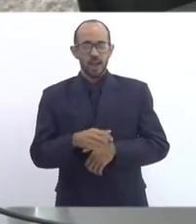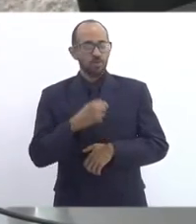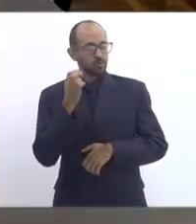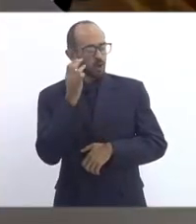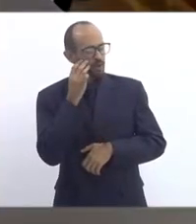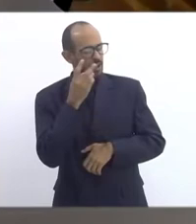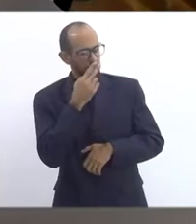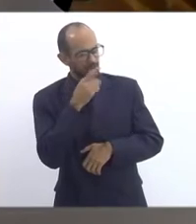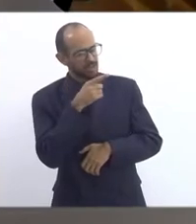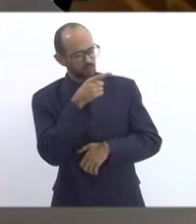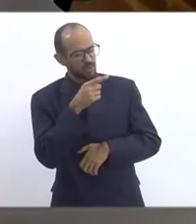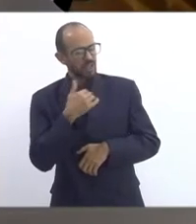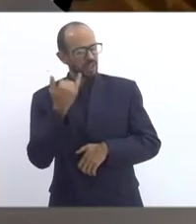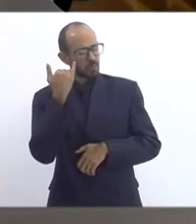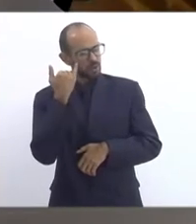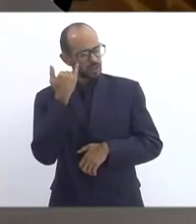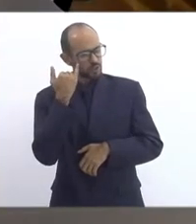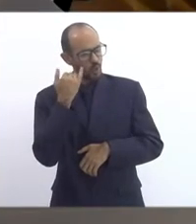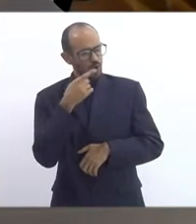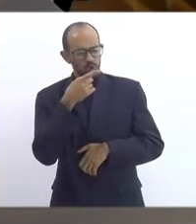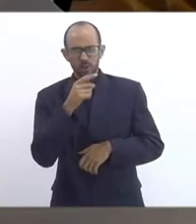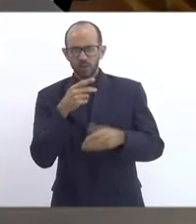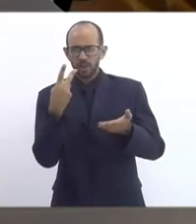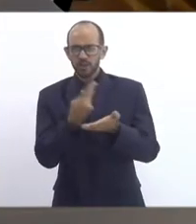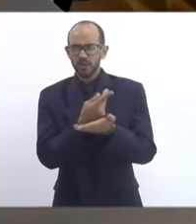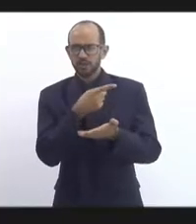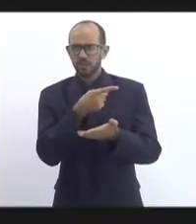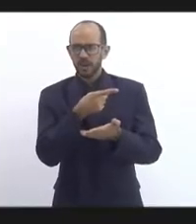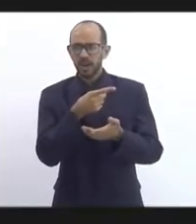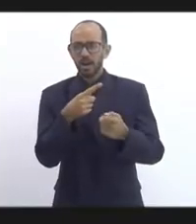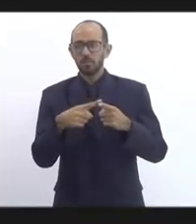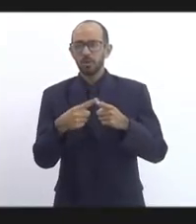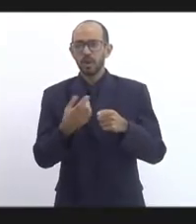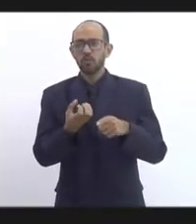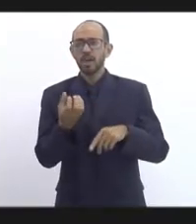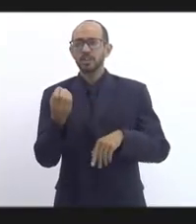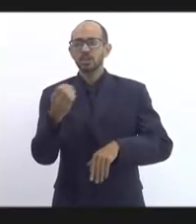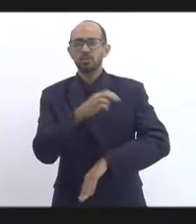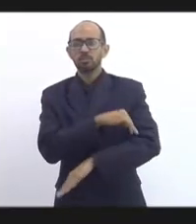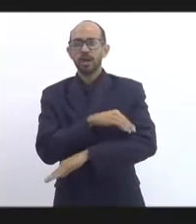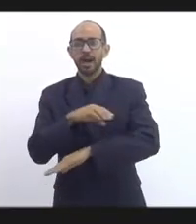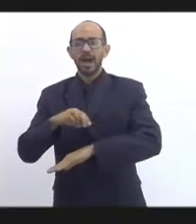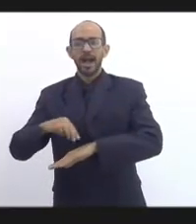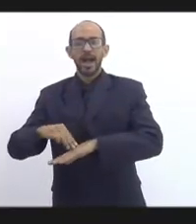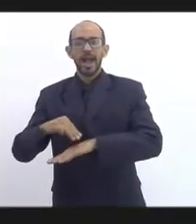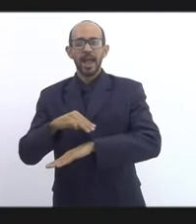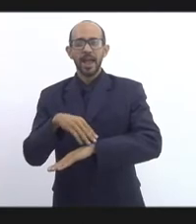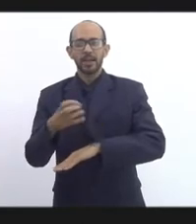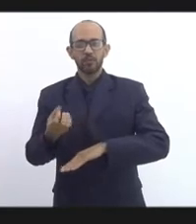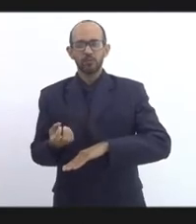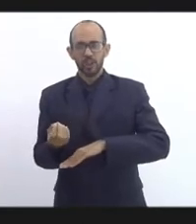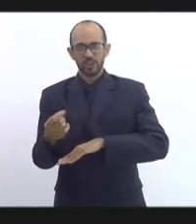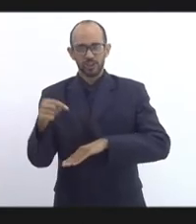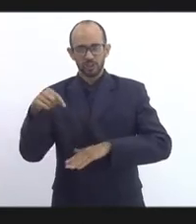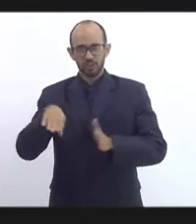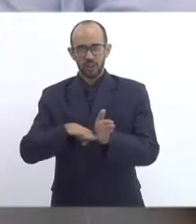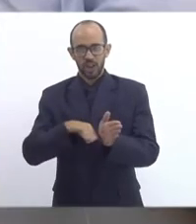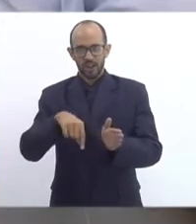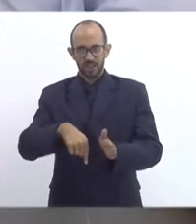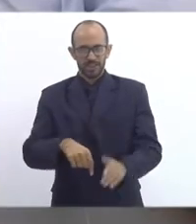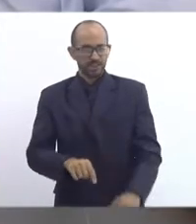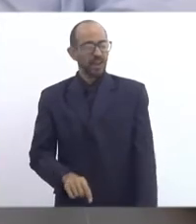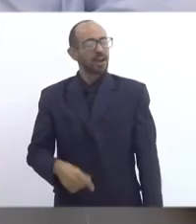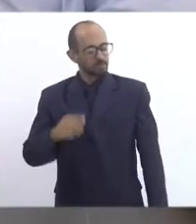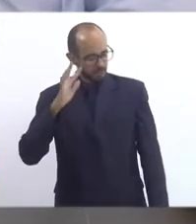tomou um bom café da manhã, teve notícias boas. É que eu cheguei de Macaé. Eu acabei de chegar de Macaé. Eu imaginei, ele nunca